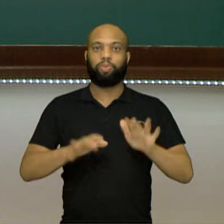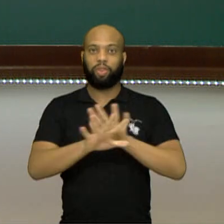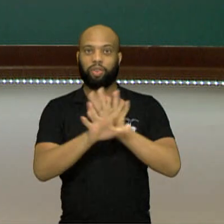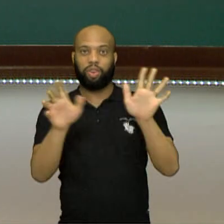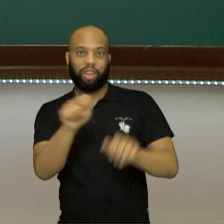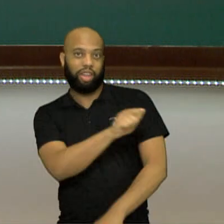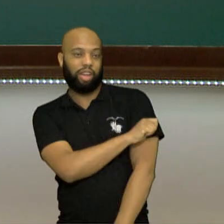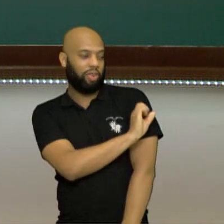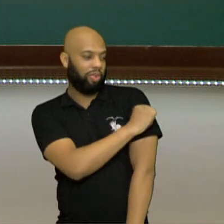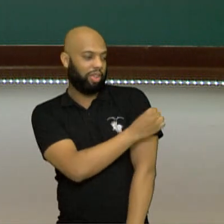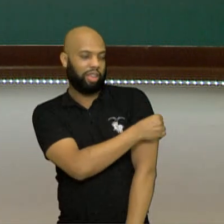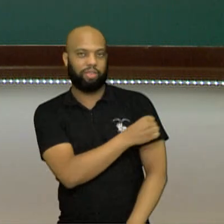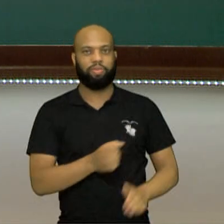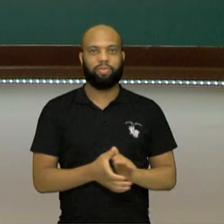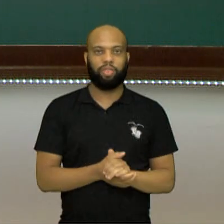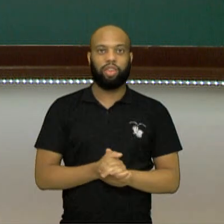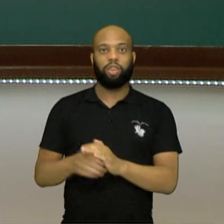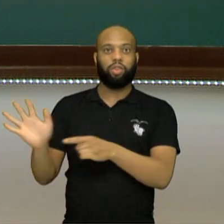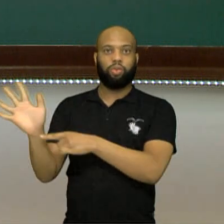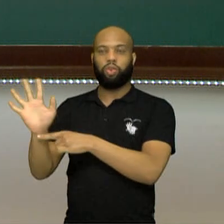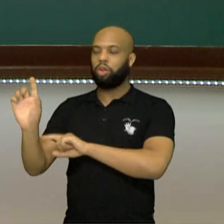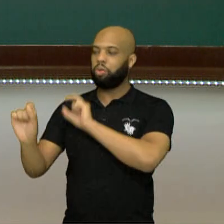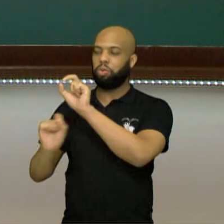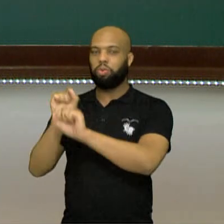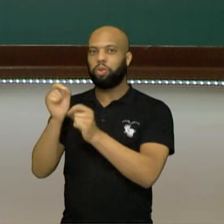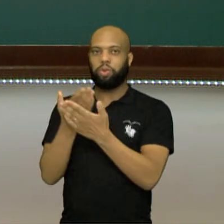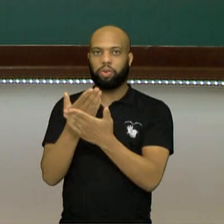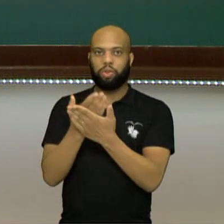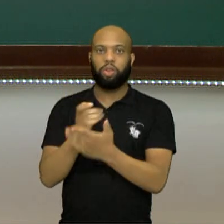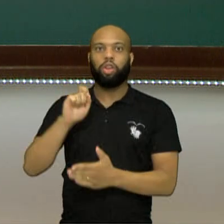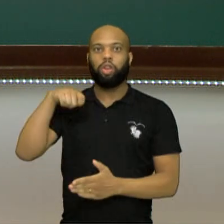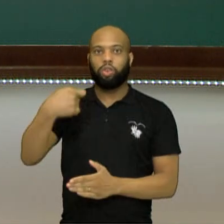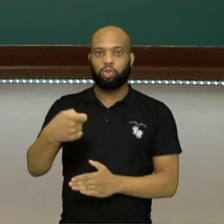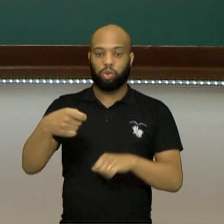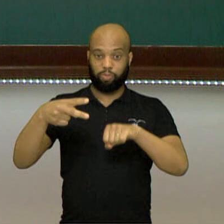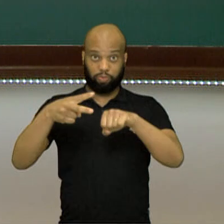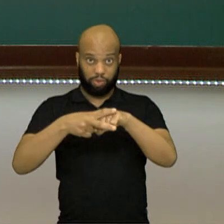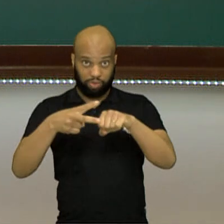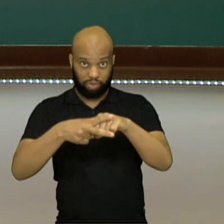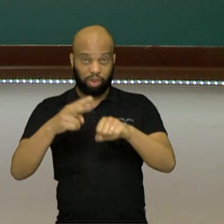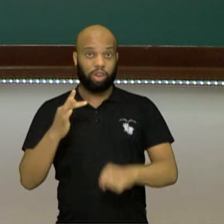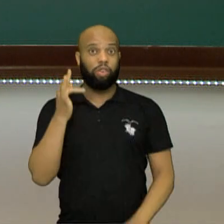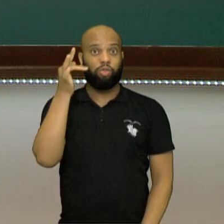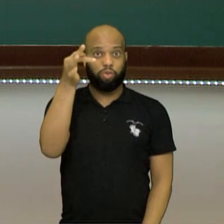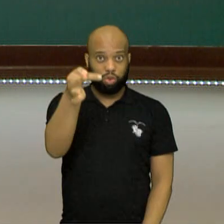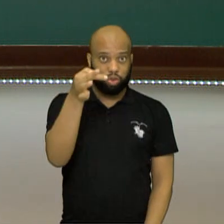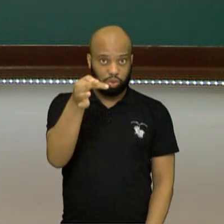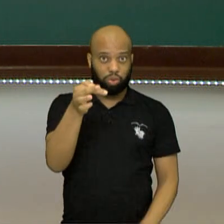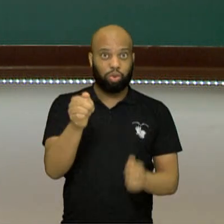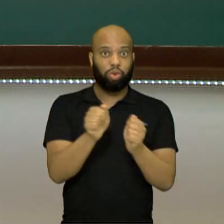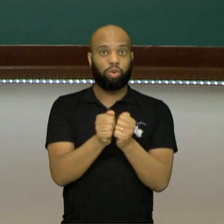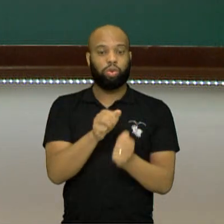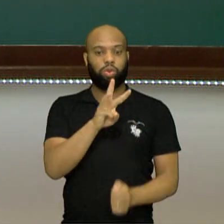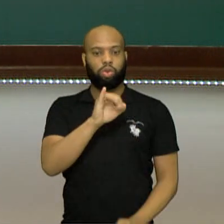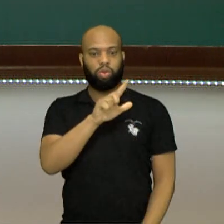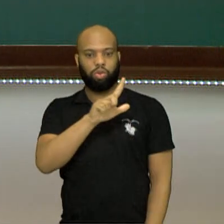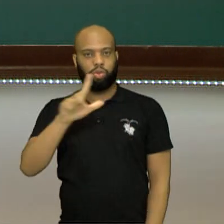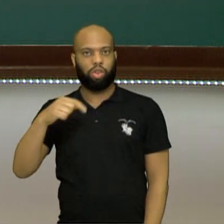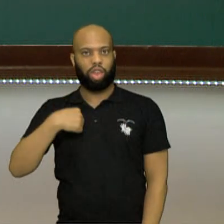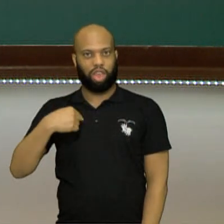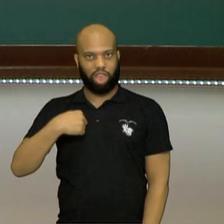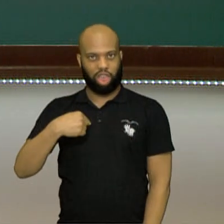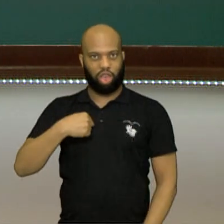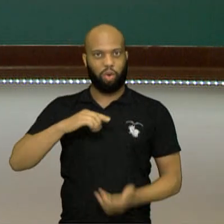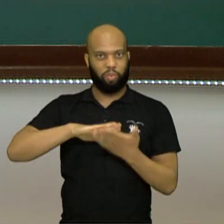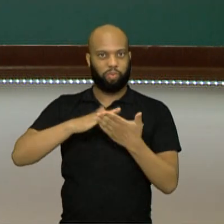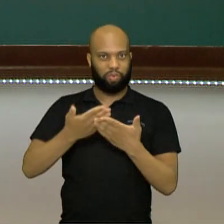Olá, estudantes do 8º ano! Neste vídeo vamos falar sobre formas verbais do futuro com will. Eu sou a professora Estela e